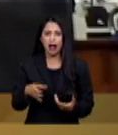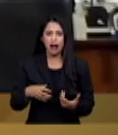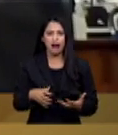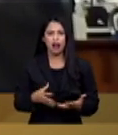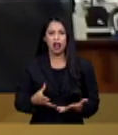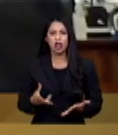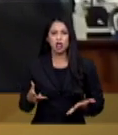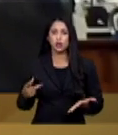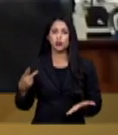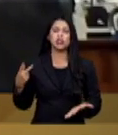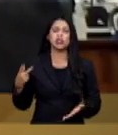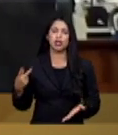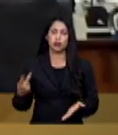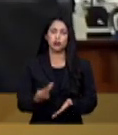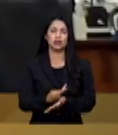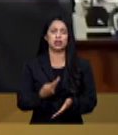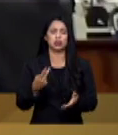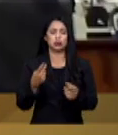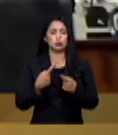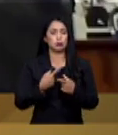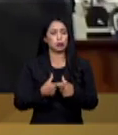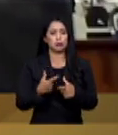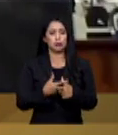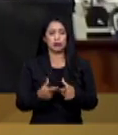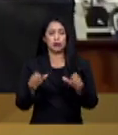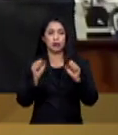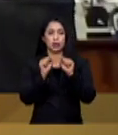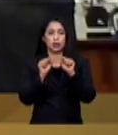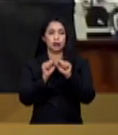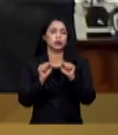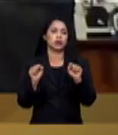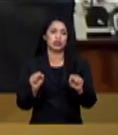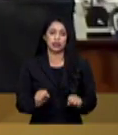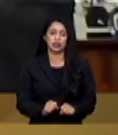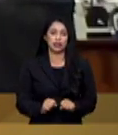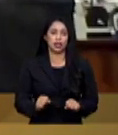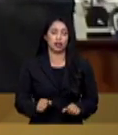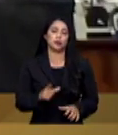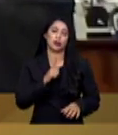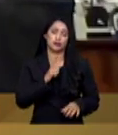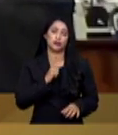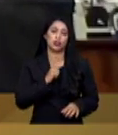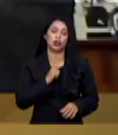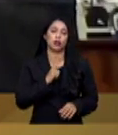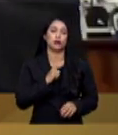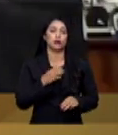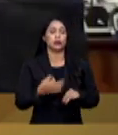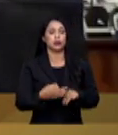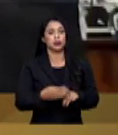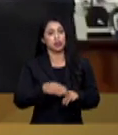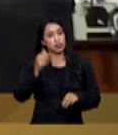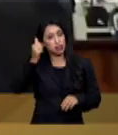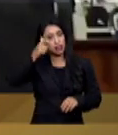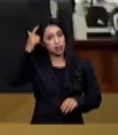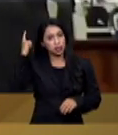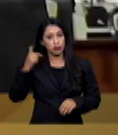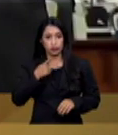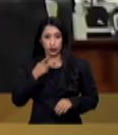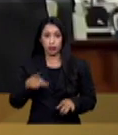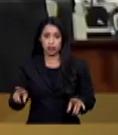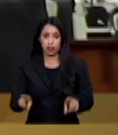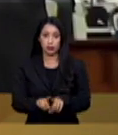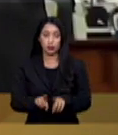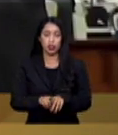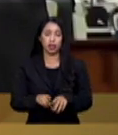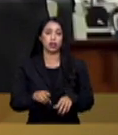do próprio sistema. Isso ficou muito claro na exposição trazida pelo ministro Alexandre e agora enfatizada